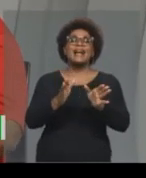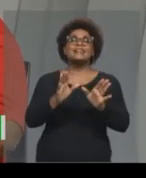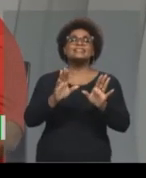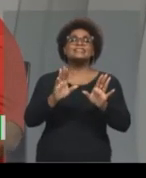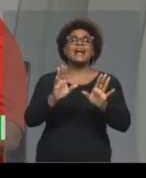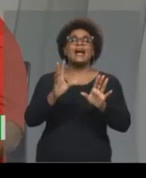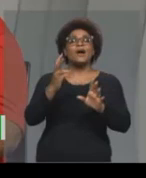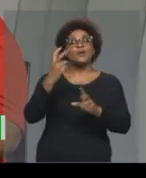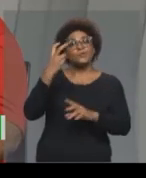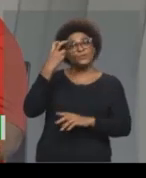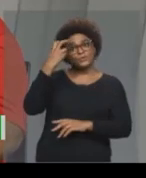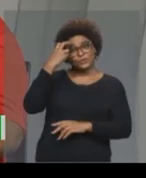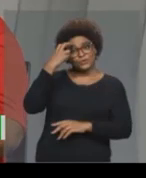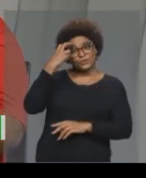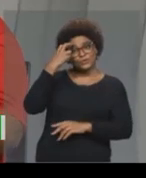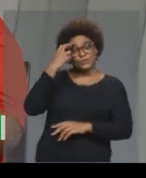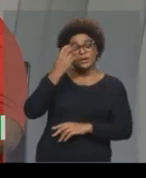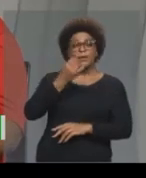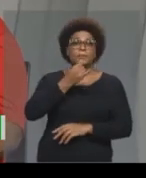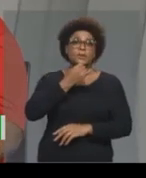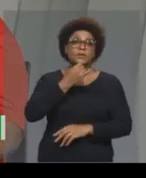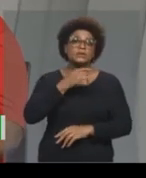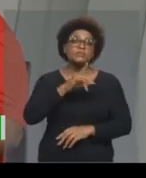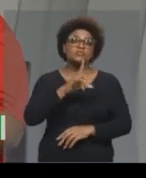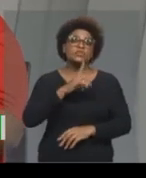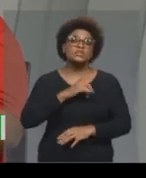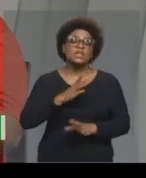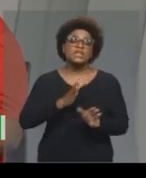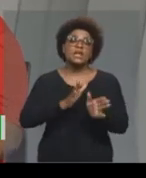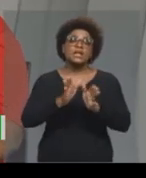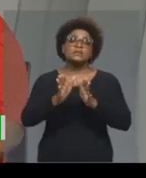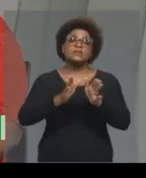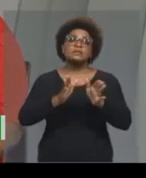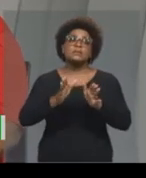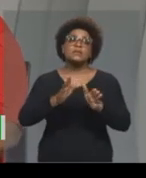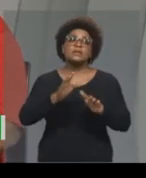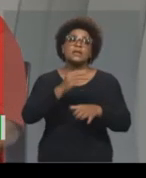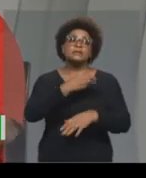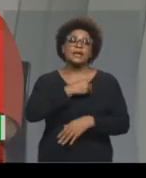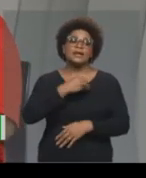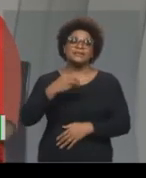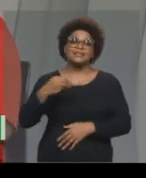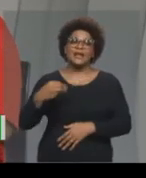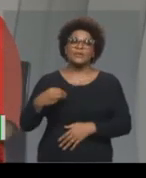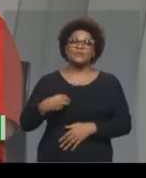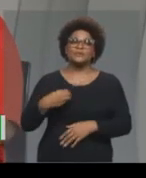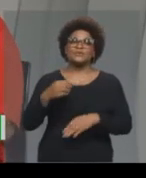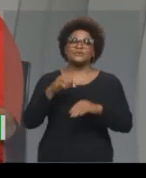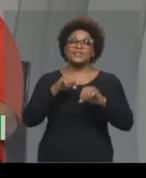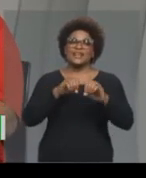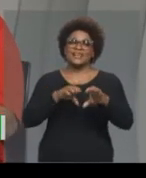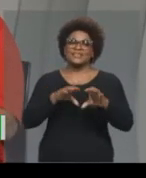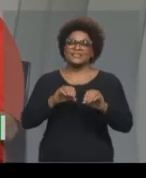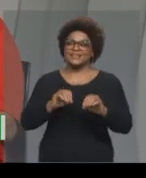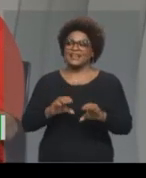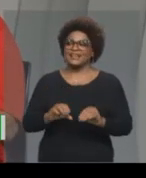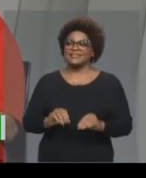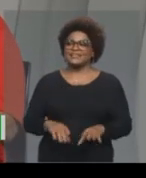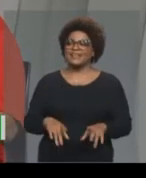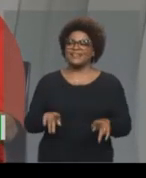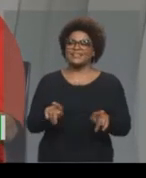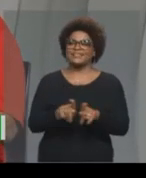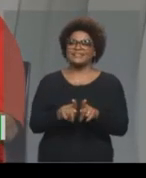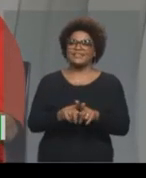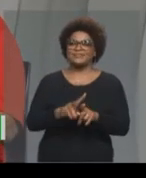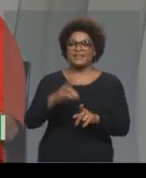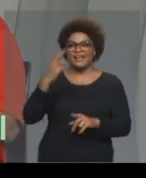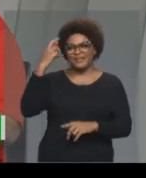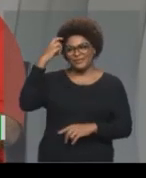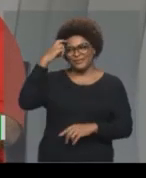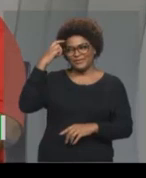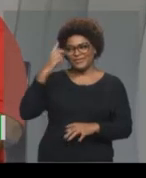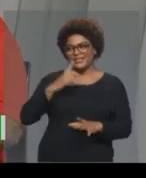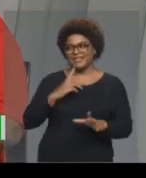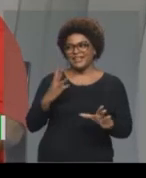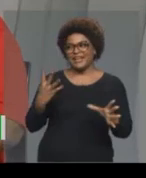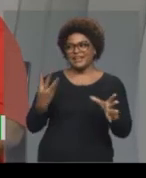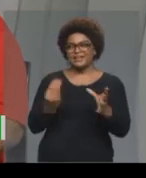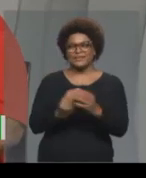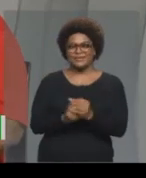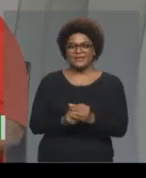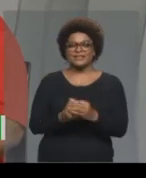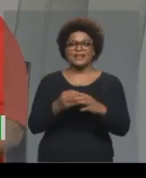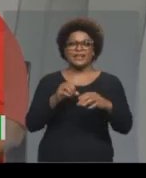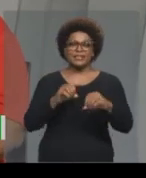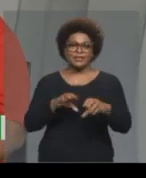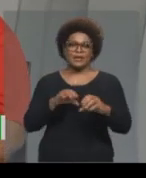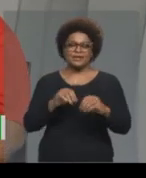básicos de acesso à saúde, à educação e também o acesso à cultura, que está incluído aí na educação